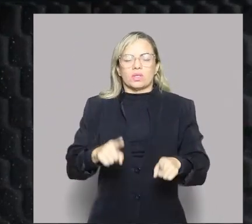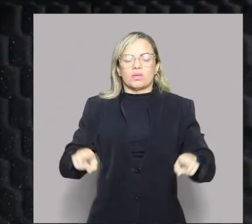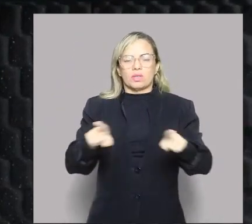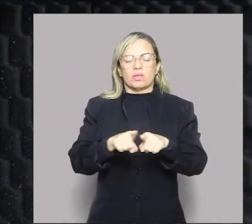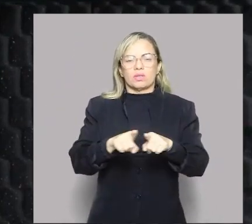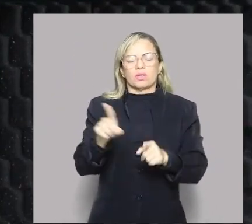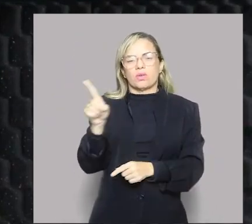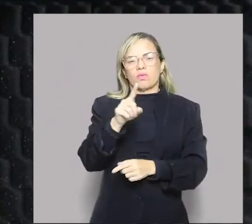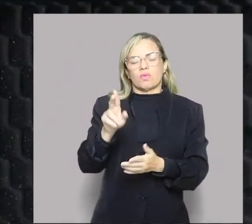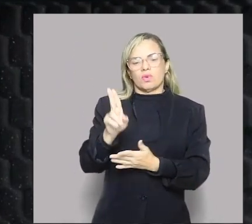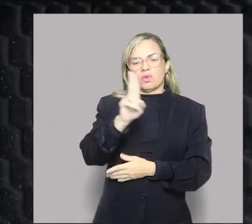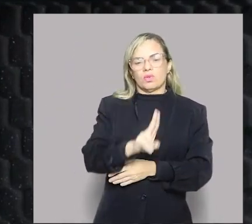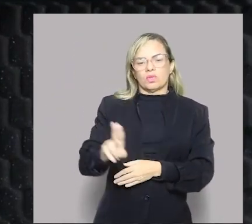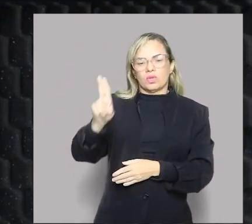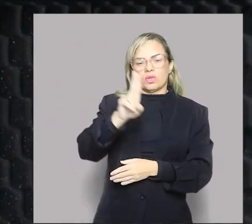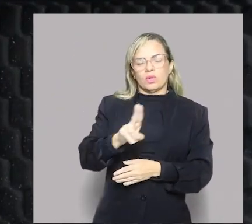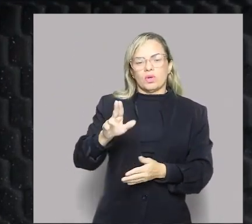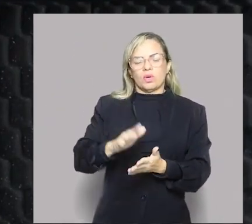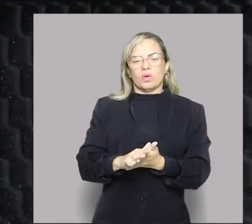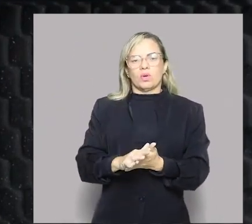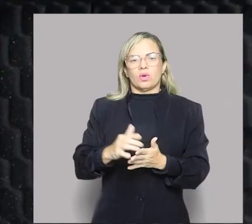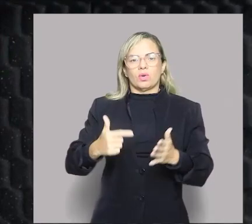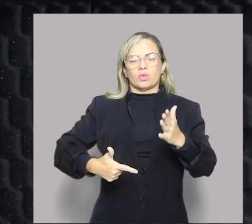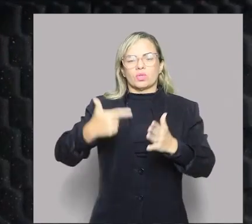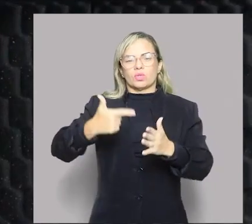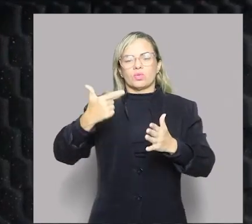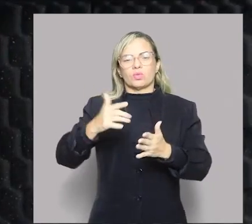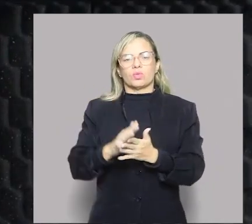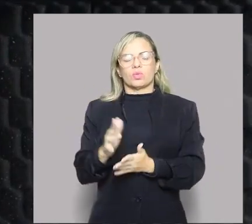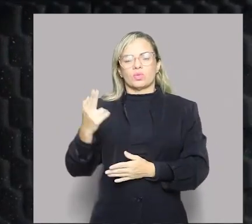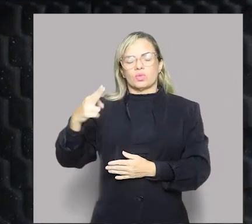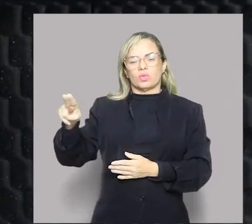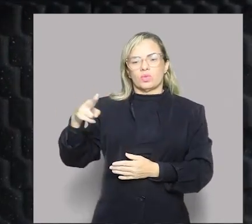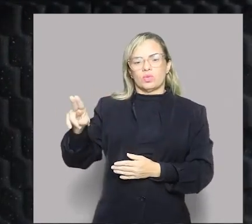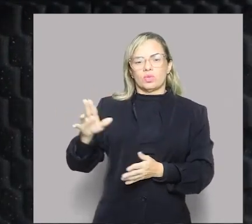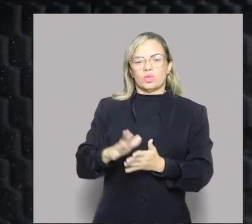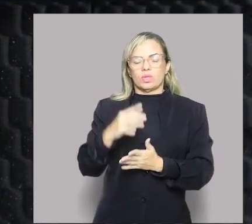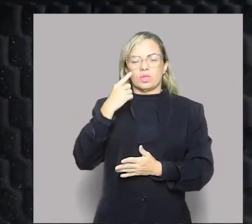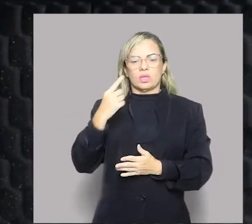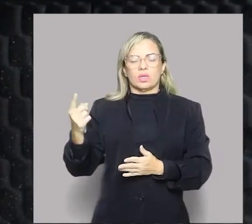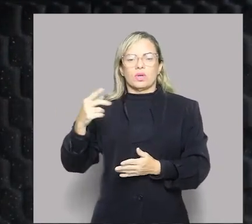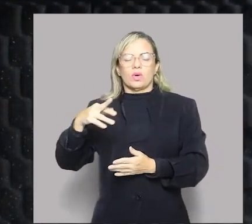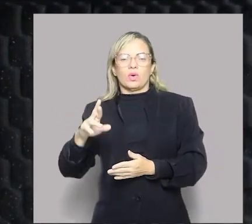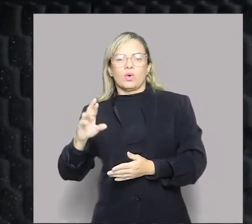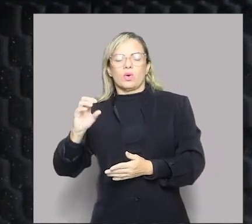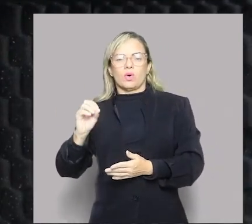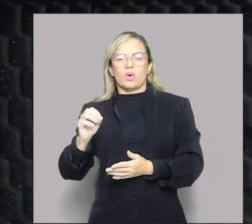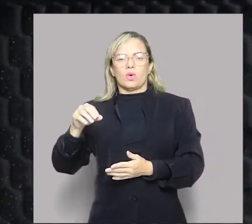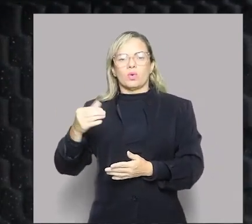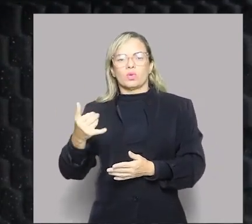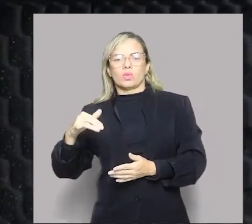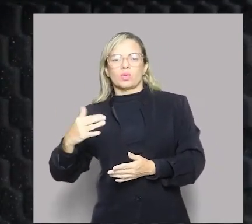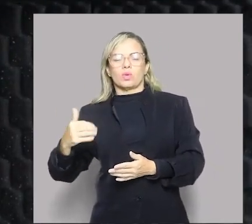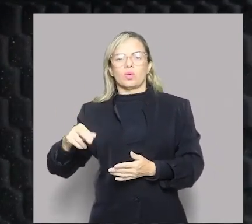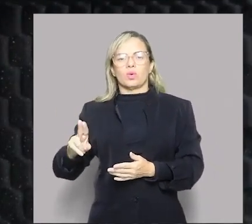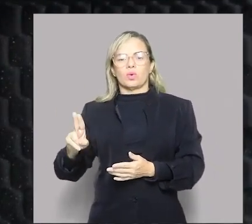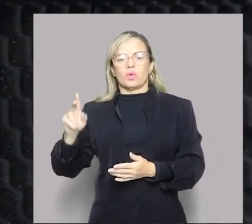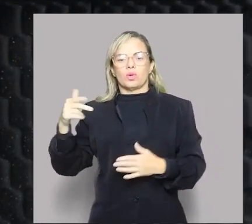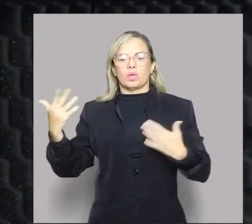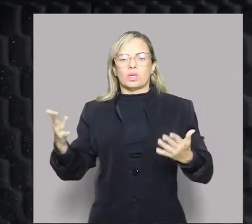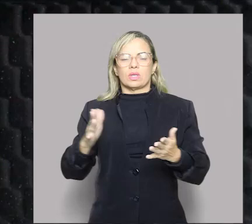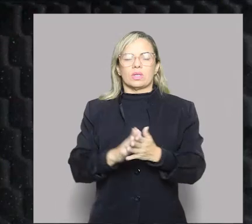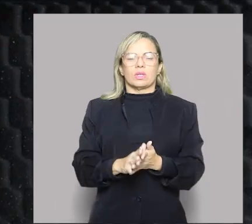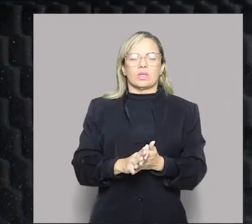né? Muita gente produz a redação dizendo assim, de acordo com Rousseau, sendo que, na verdade, o correto seria de